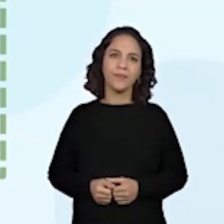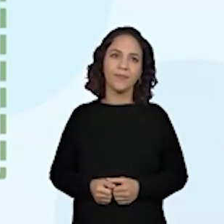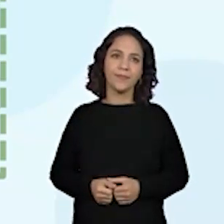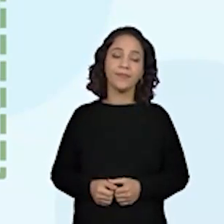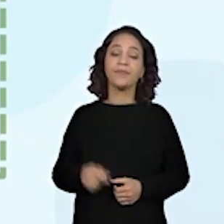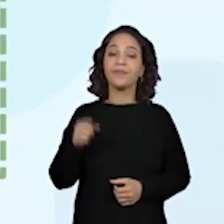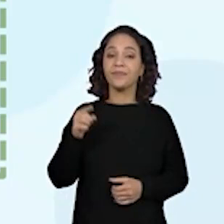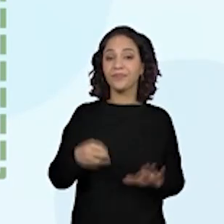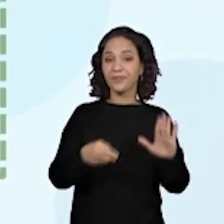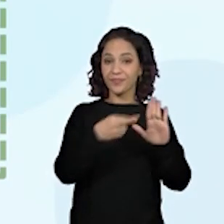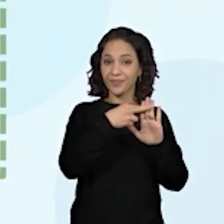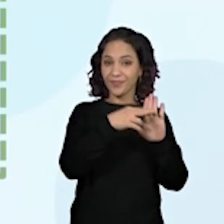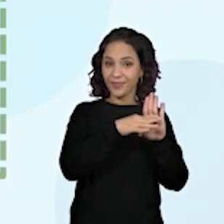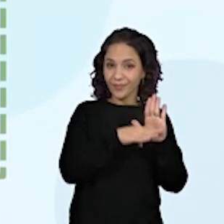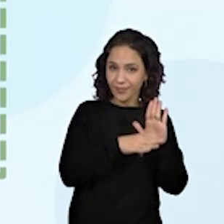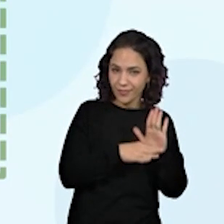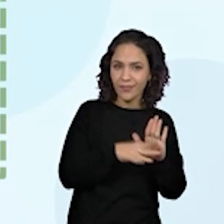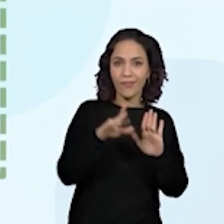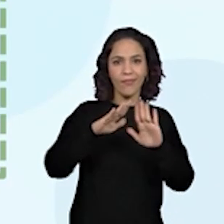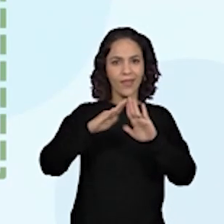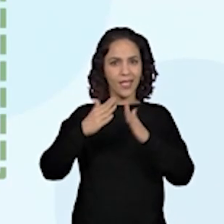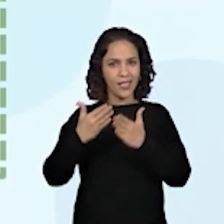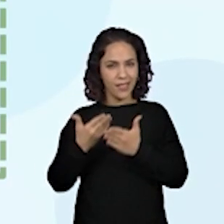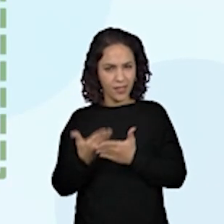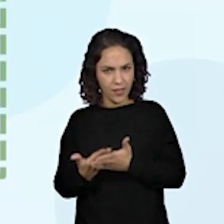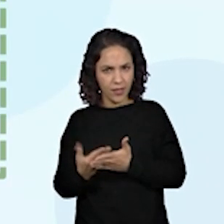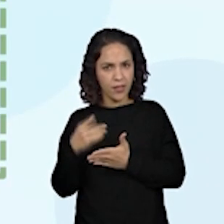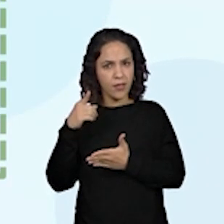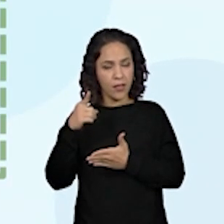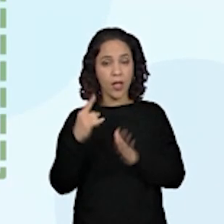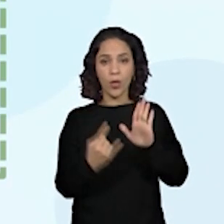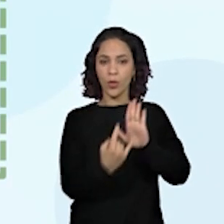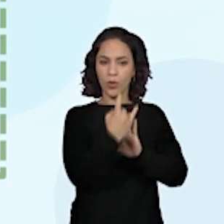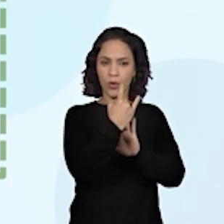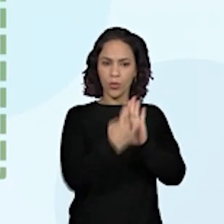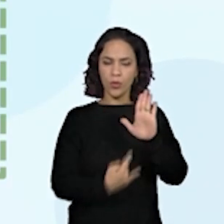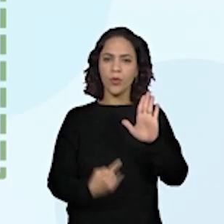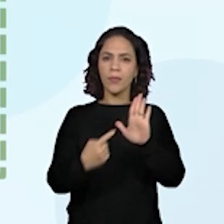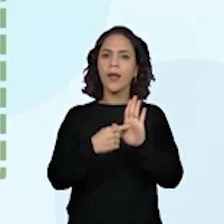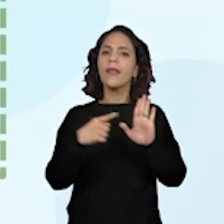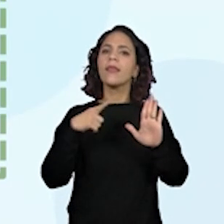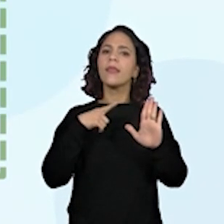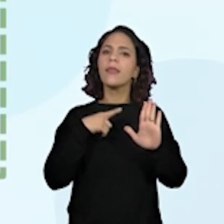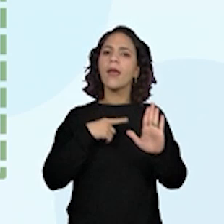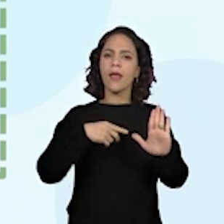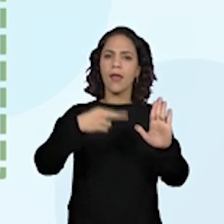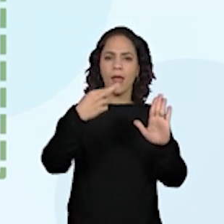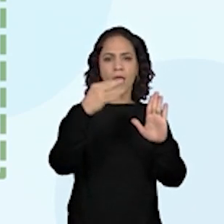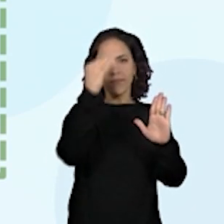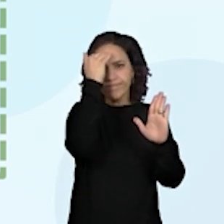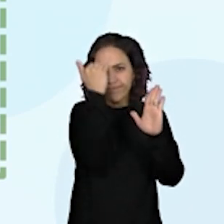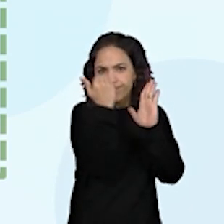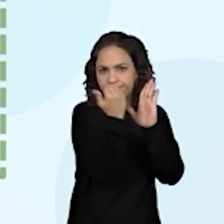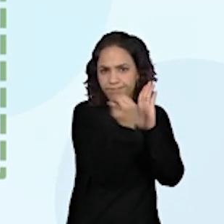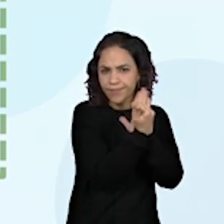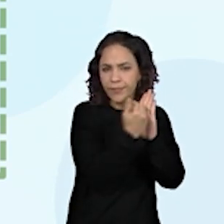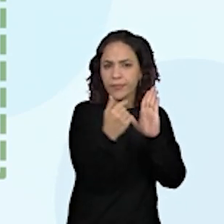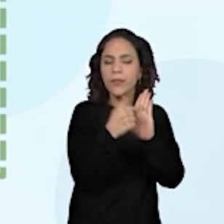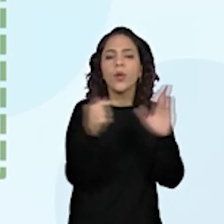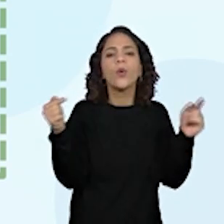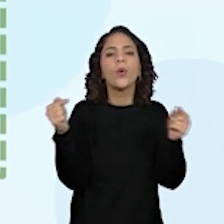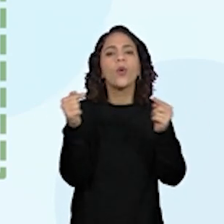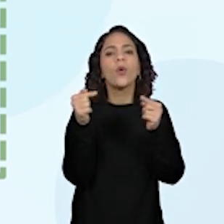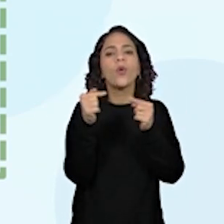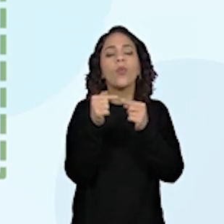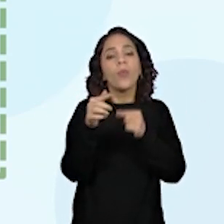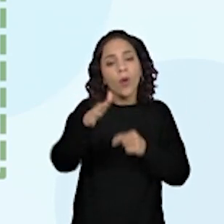O regulamento interno da escola é um documento que define algumas normas. Ele visa atender às